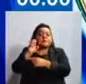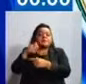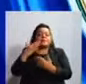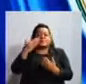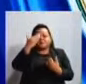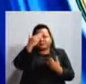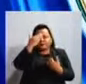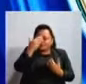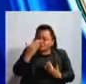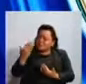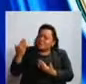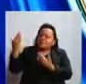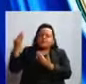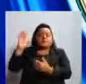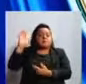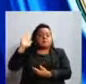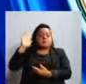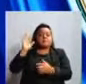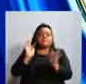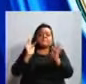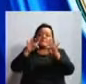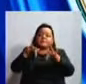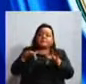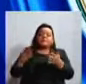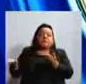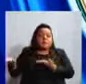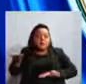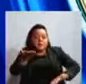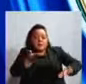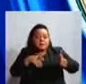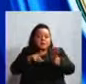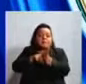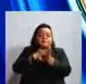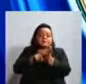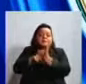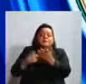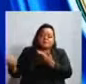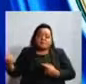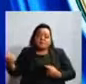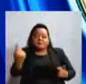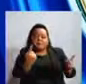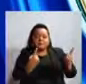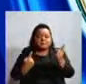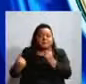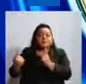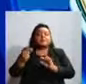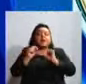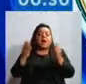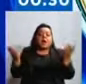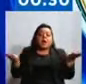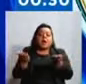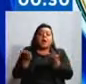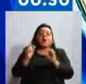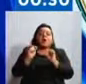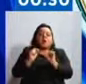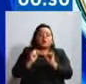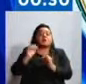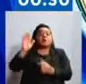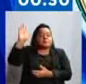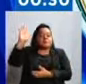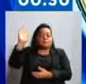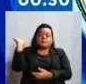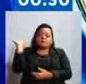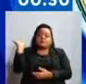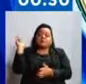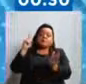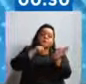candidato. Finalizando essa rodada de perguntas entre si, o candidato Lindomar Garçom pergunta agora ao candidato Genesi Gonçalves. Candidato